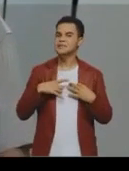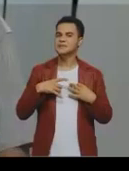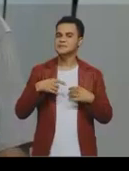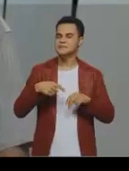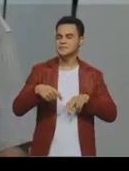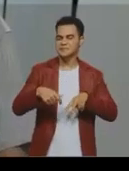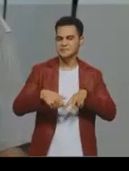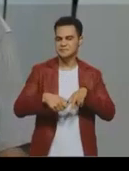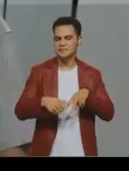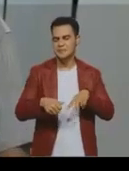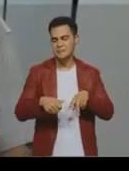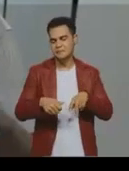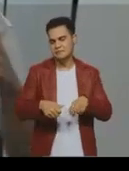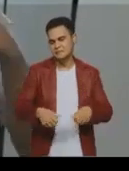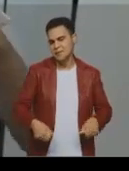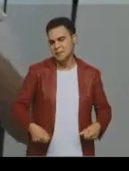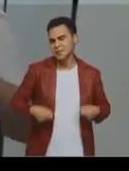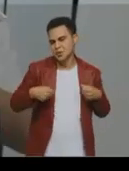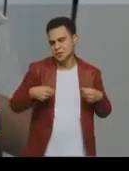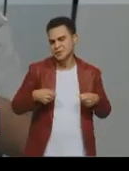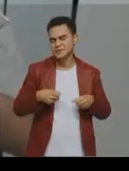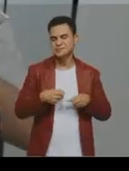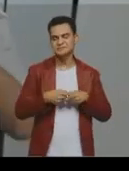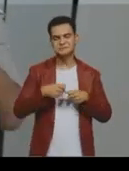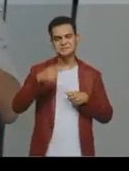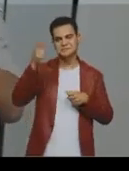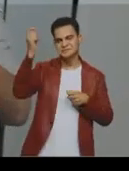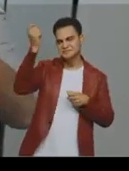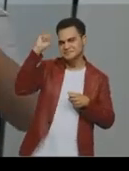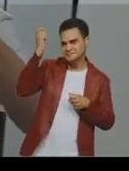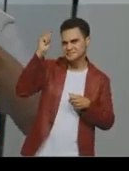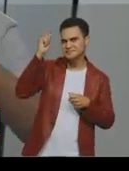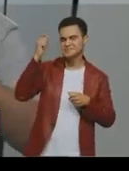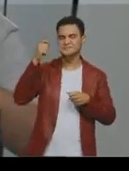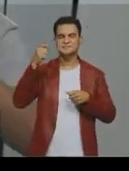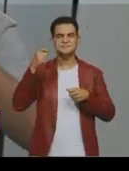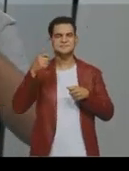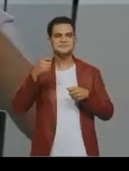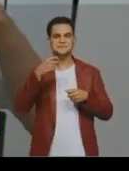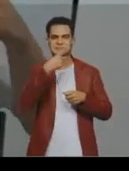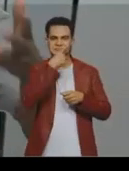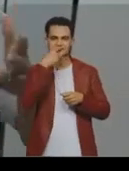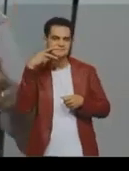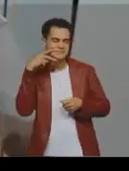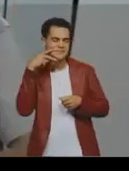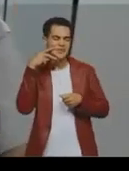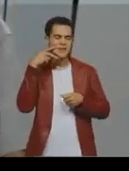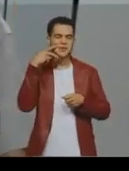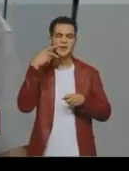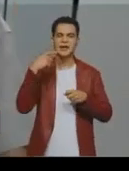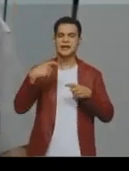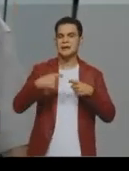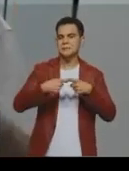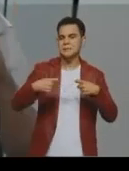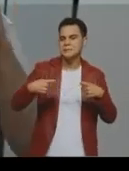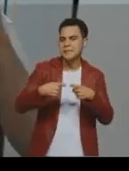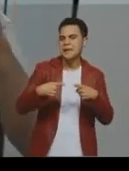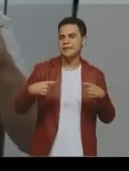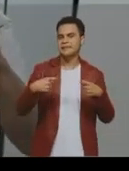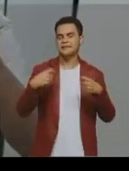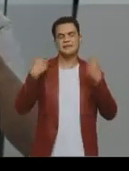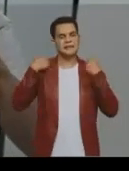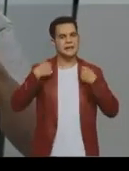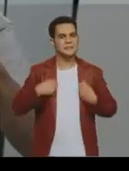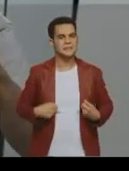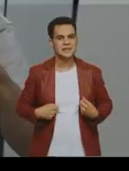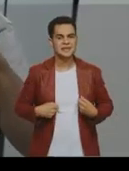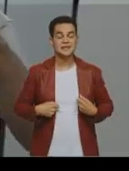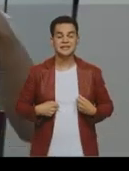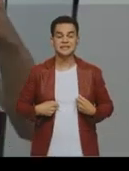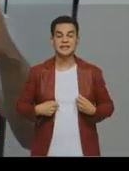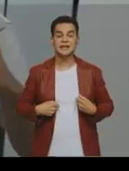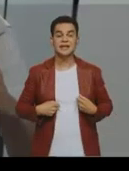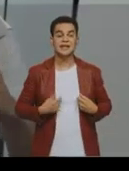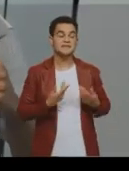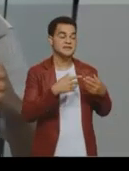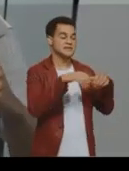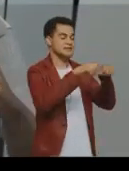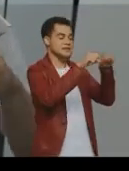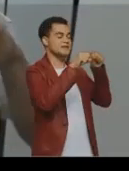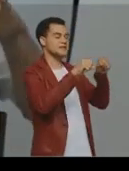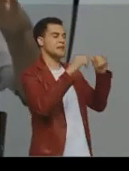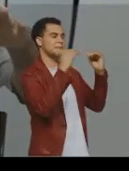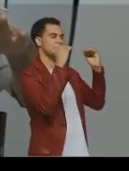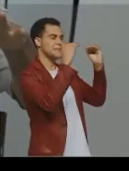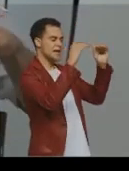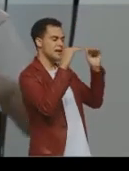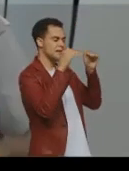tem... às vezes você gosta de boné, guarda-boné, você tem meia, cueca, você tem camisas. E aí, em cada gaveta, você guarda uma